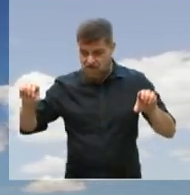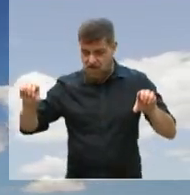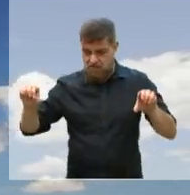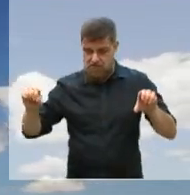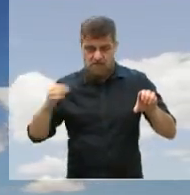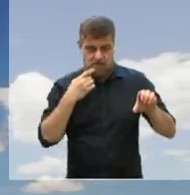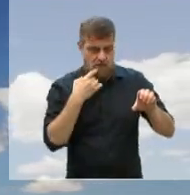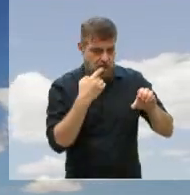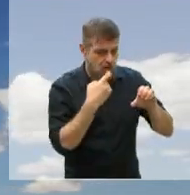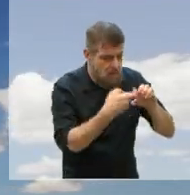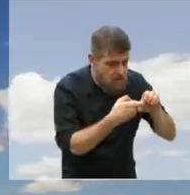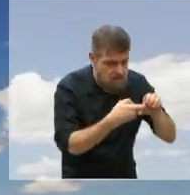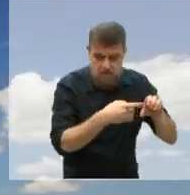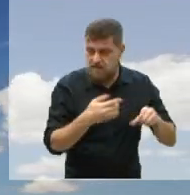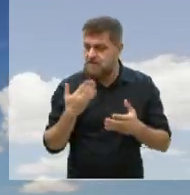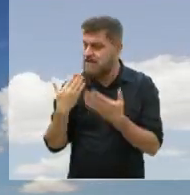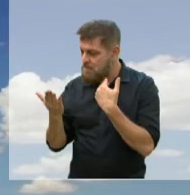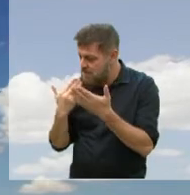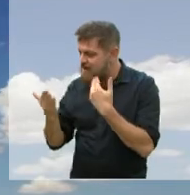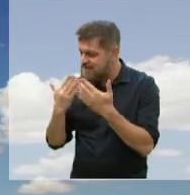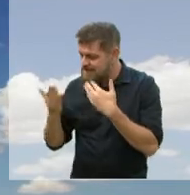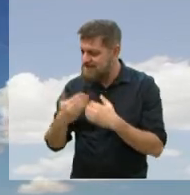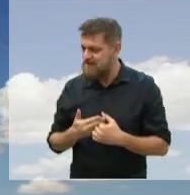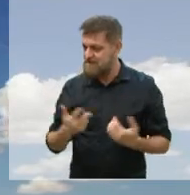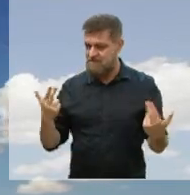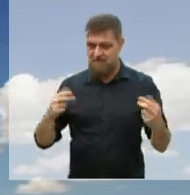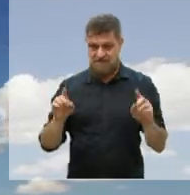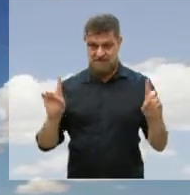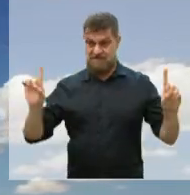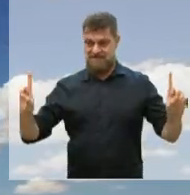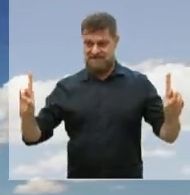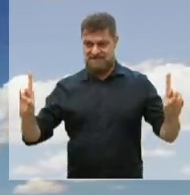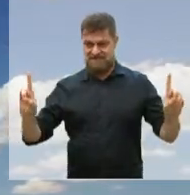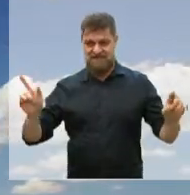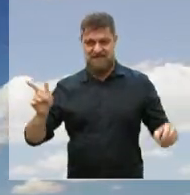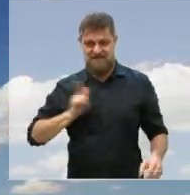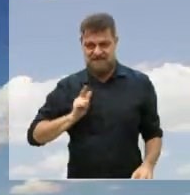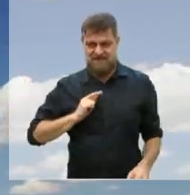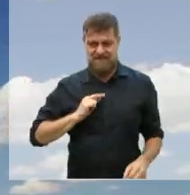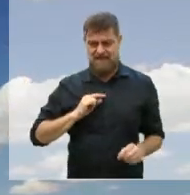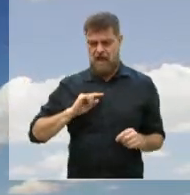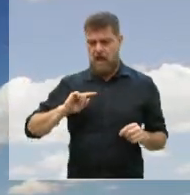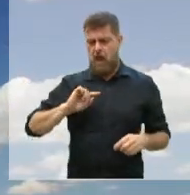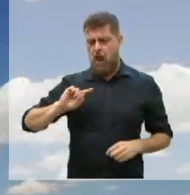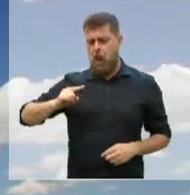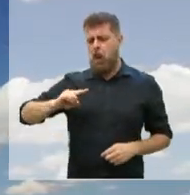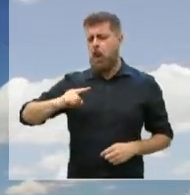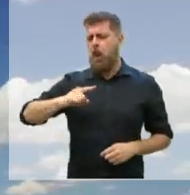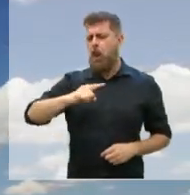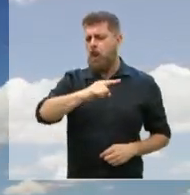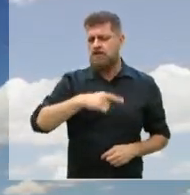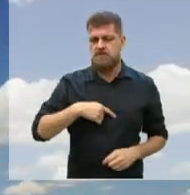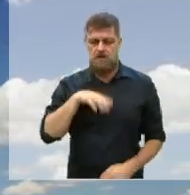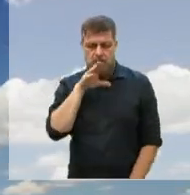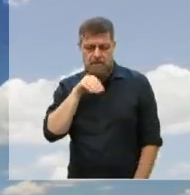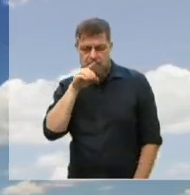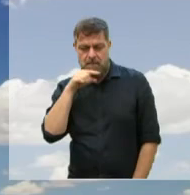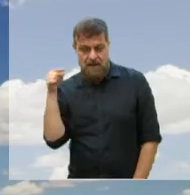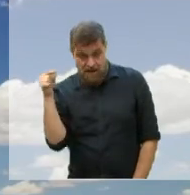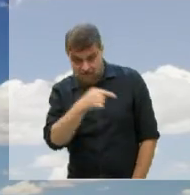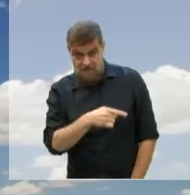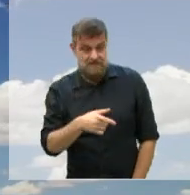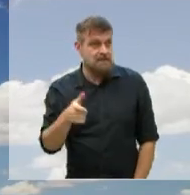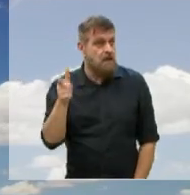lado. Por isso que eu consegui bater um papinho com você à distância. Sem dúvida, a distância aqui é gigante, né? Eu falo baixinho aqui, consigo ouvir do outro